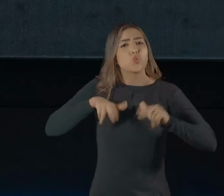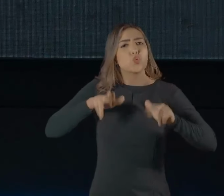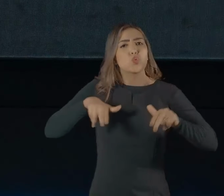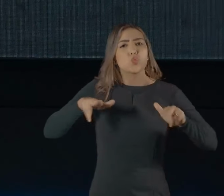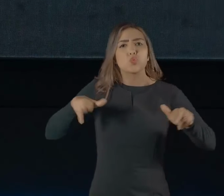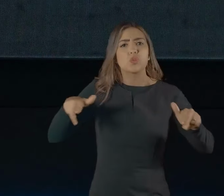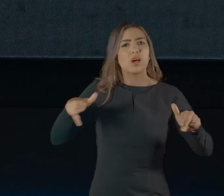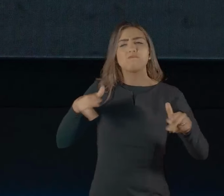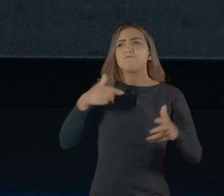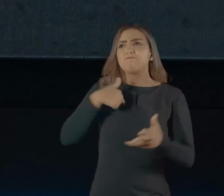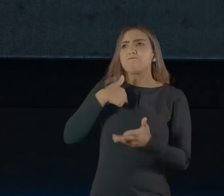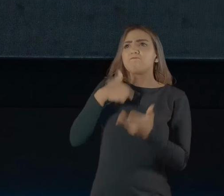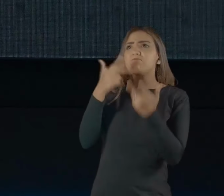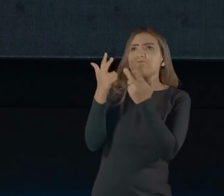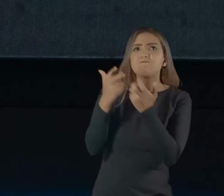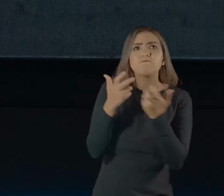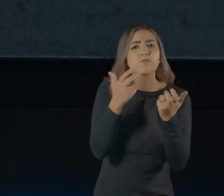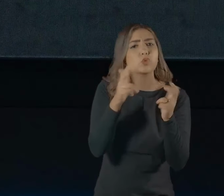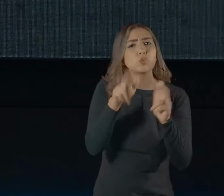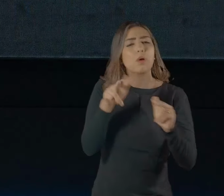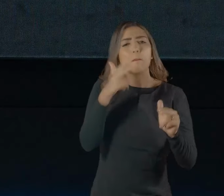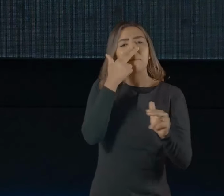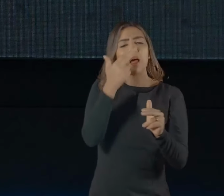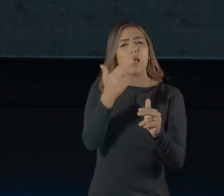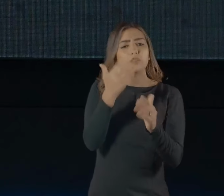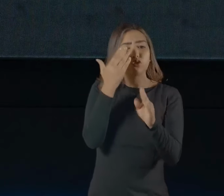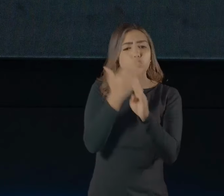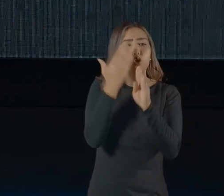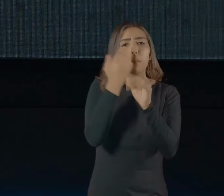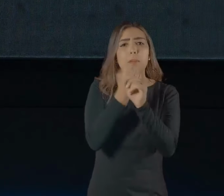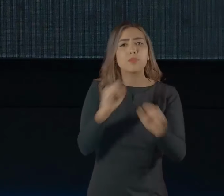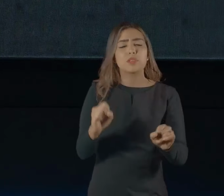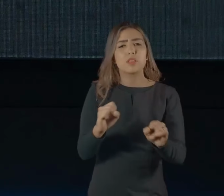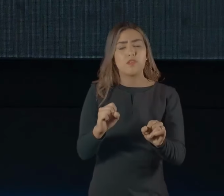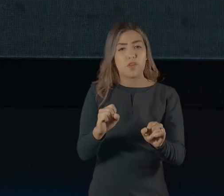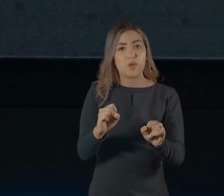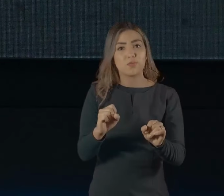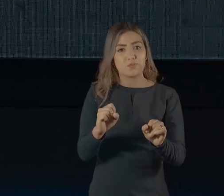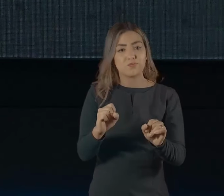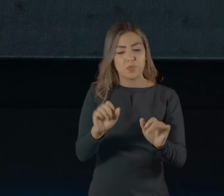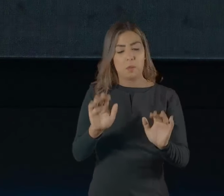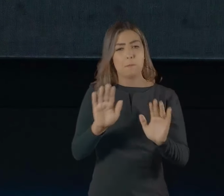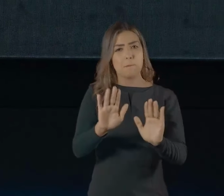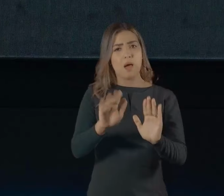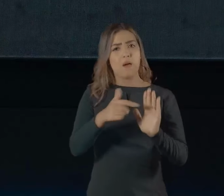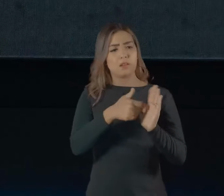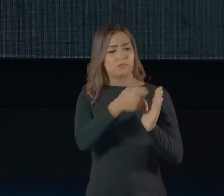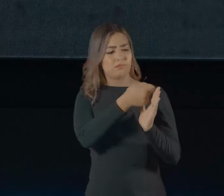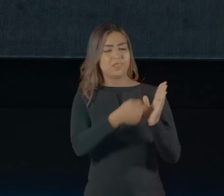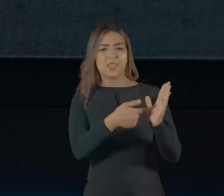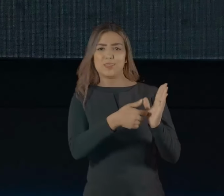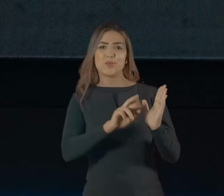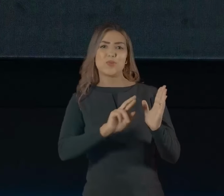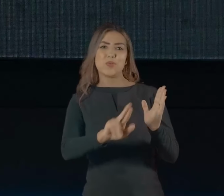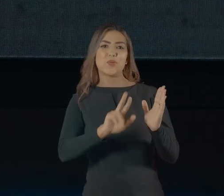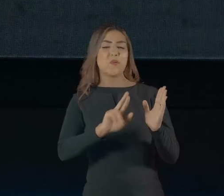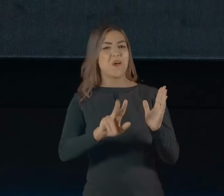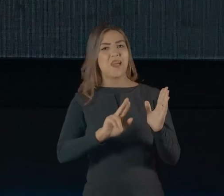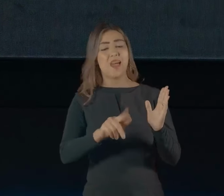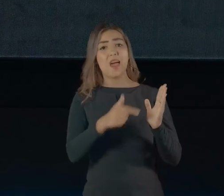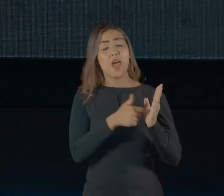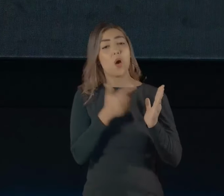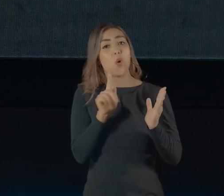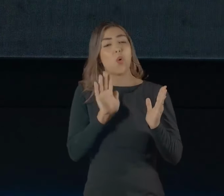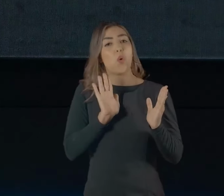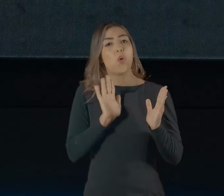se fosse algo impossível de ser descoberto. Mas o texto não está dizendo isso. O texto está dizendo